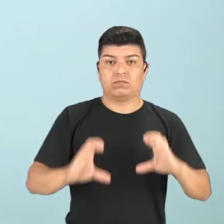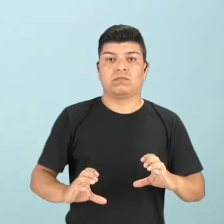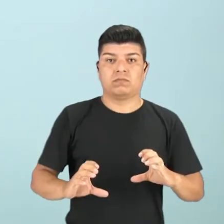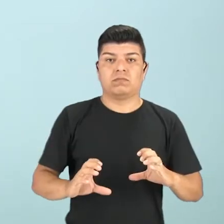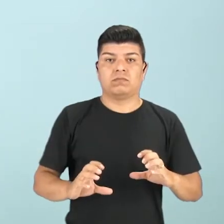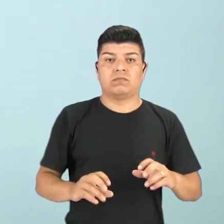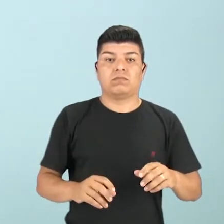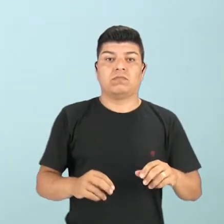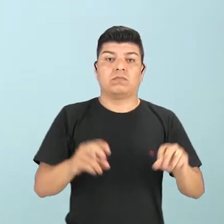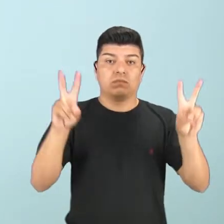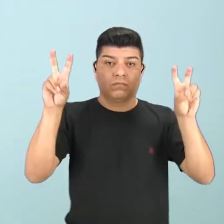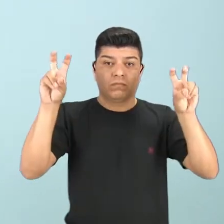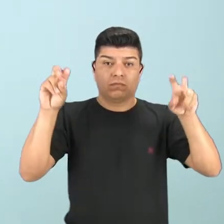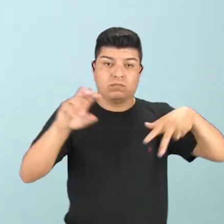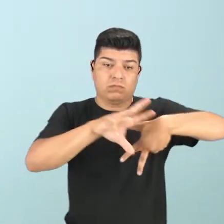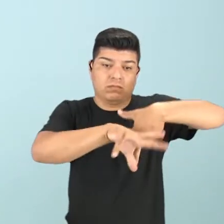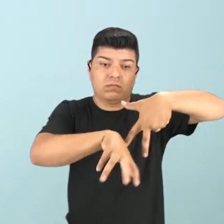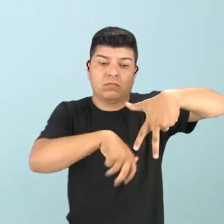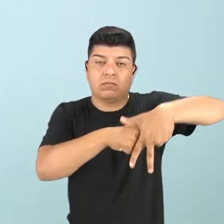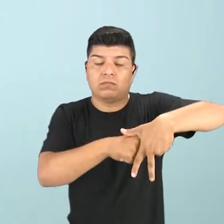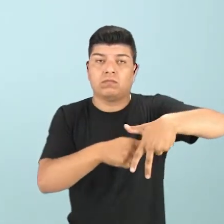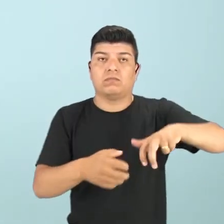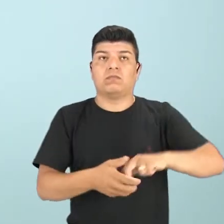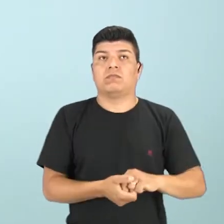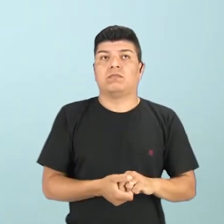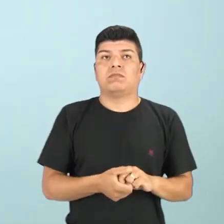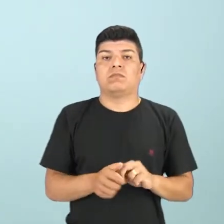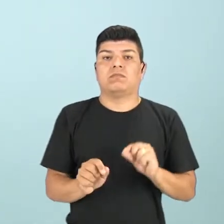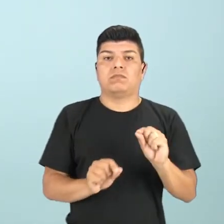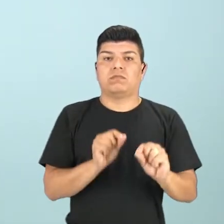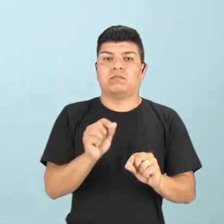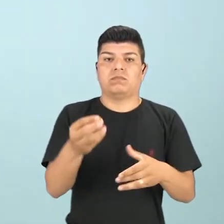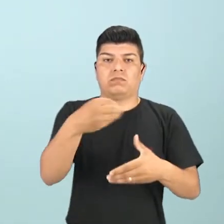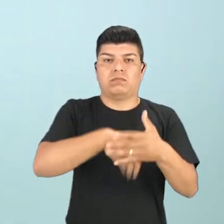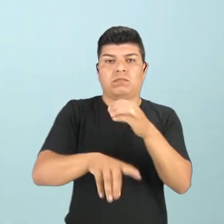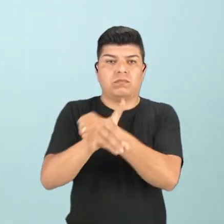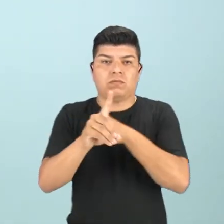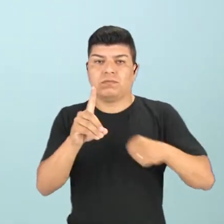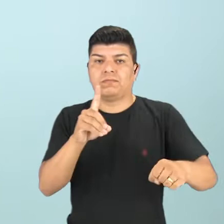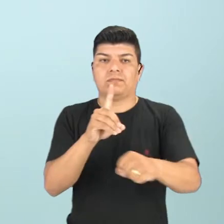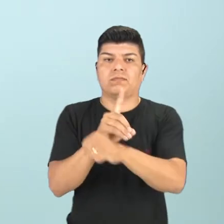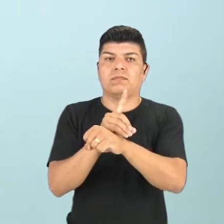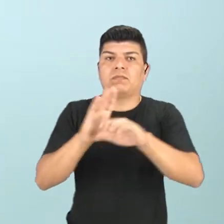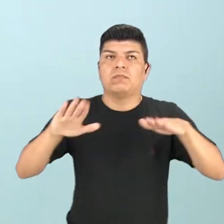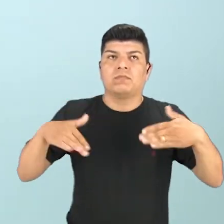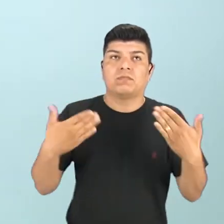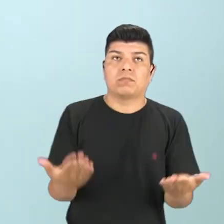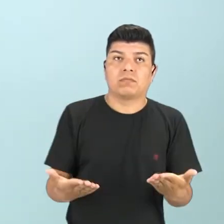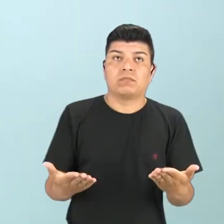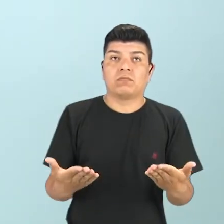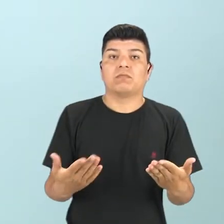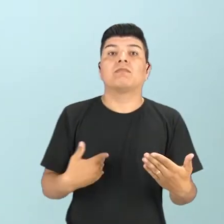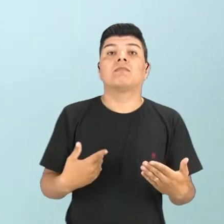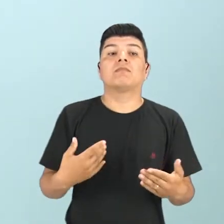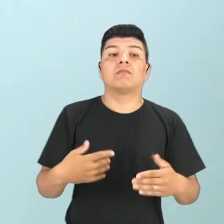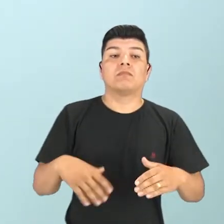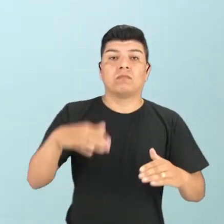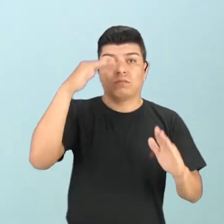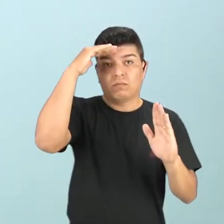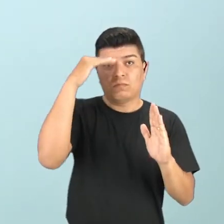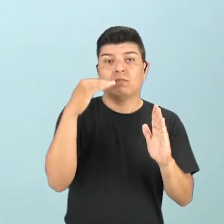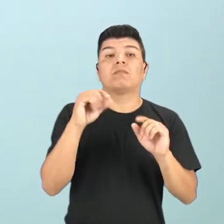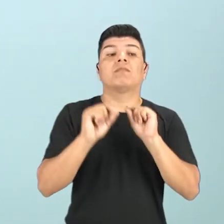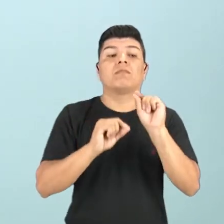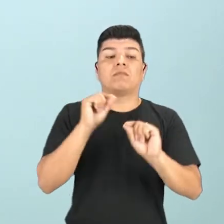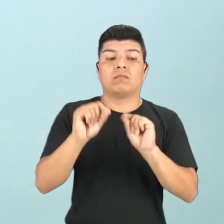sobre a corrupção e o que se coloca aí dentro da sociedade. Qual é o dever do cidadão? O que precisa